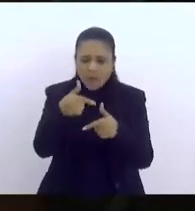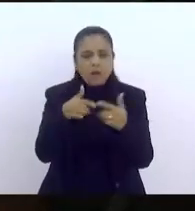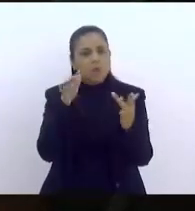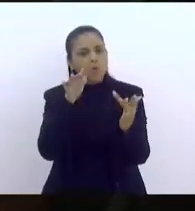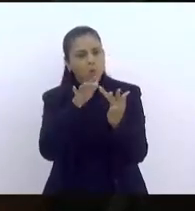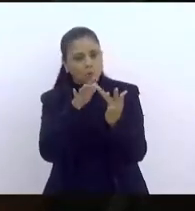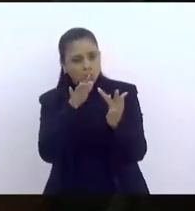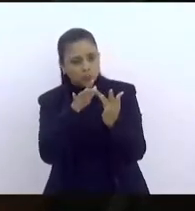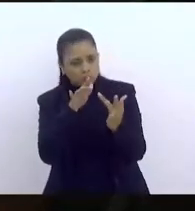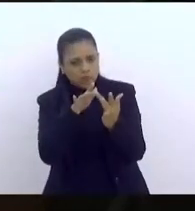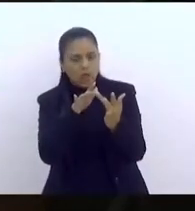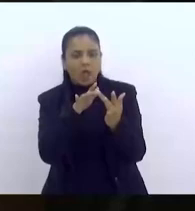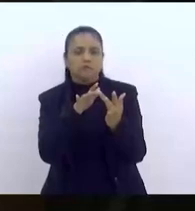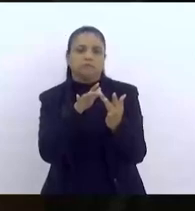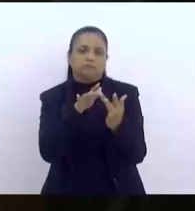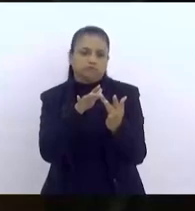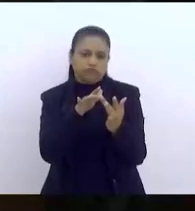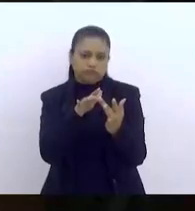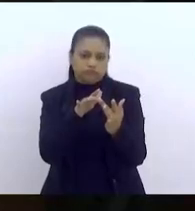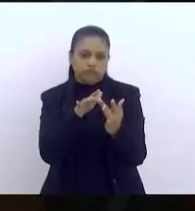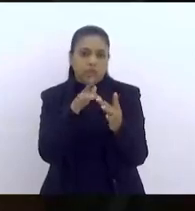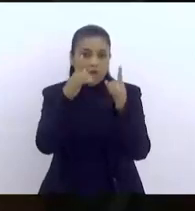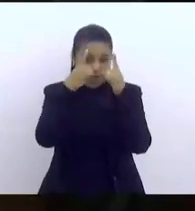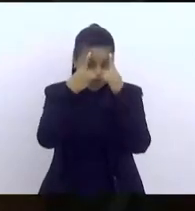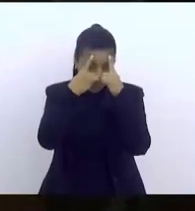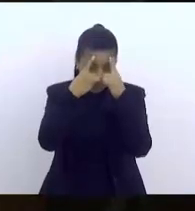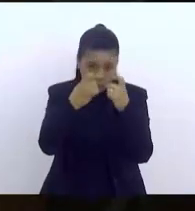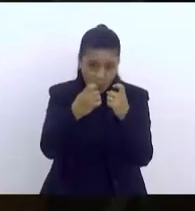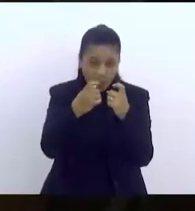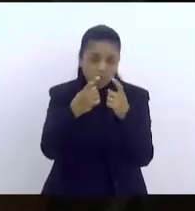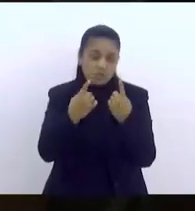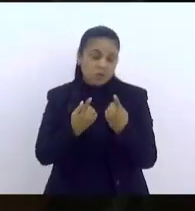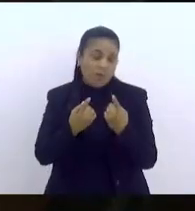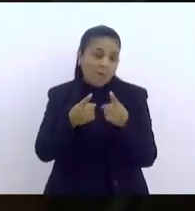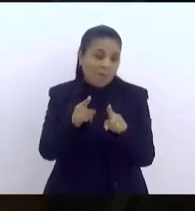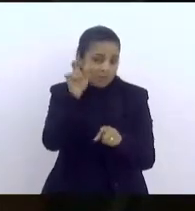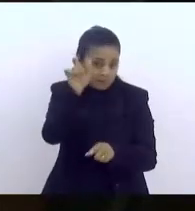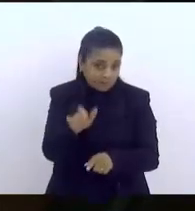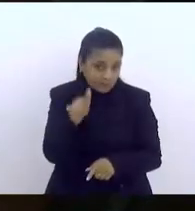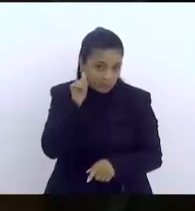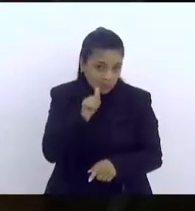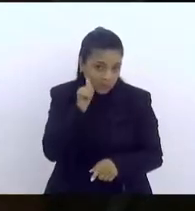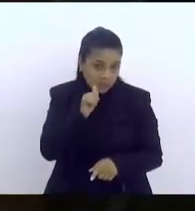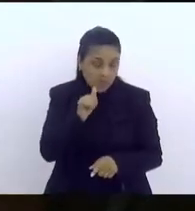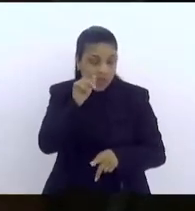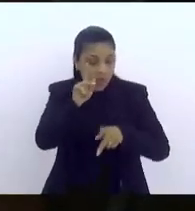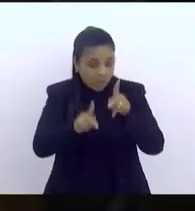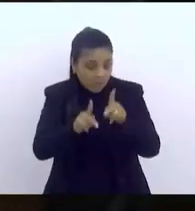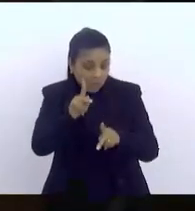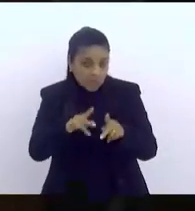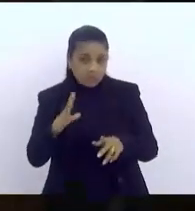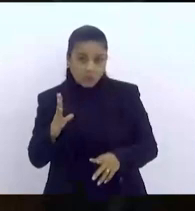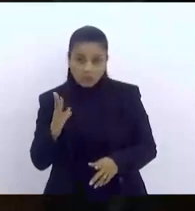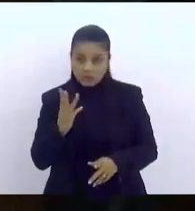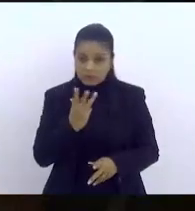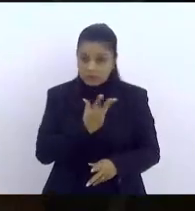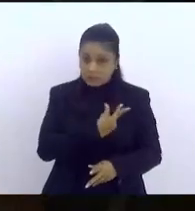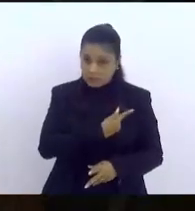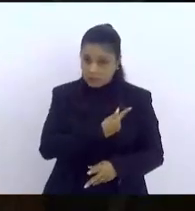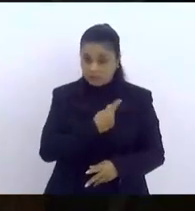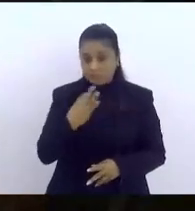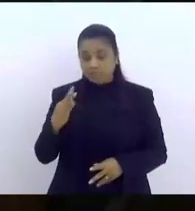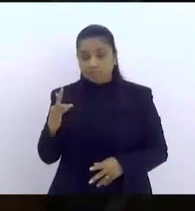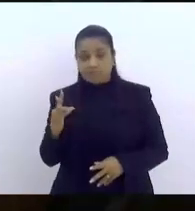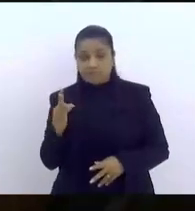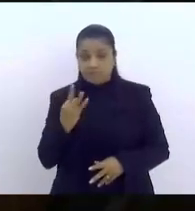eles, sobretudo na questão da violência contra a mulher, onde a população trans e a população travesti